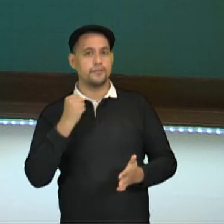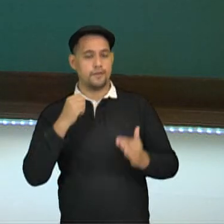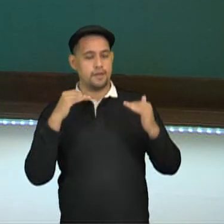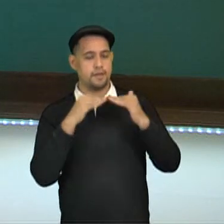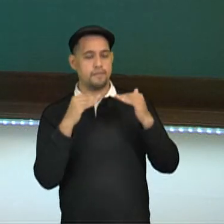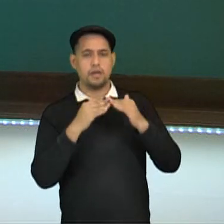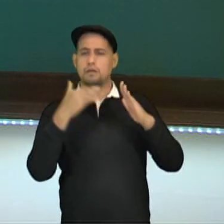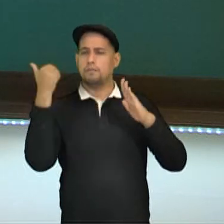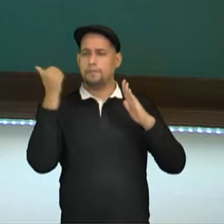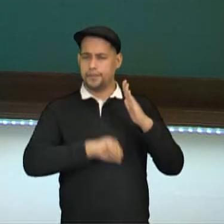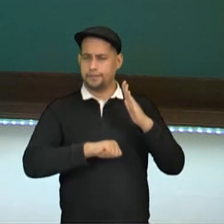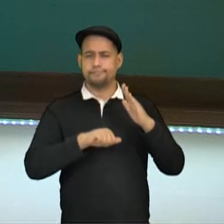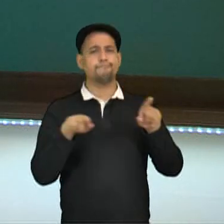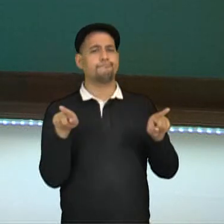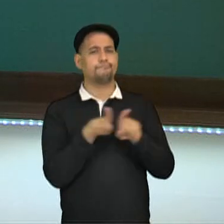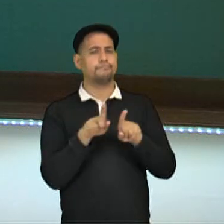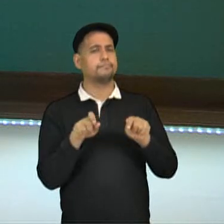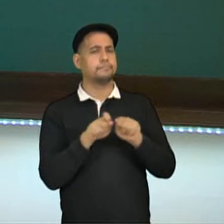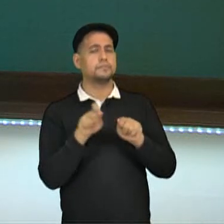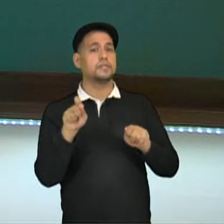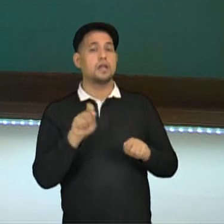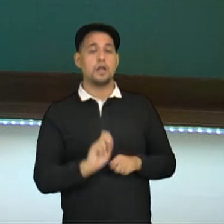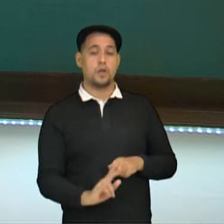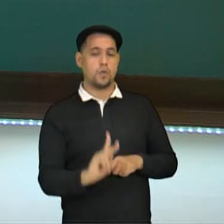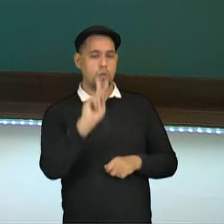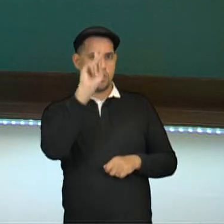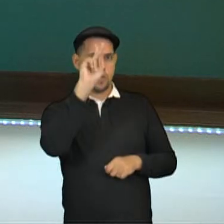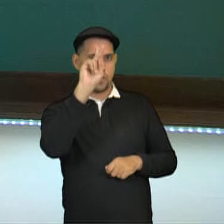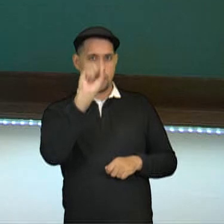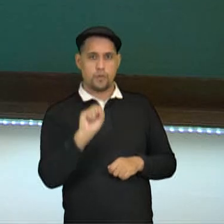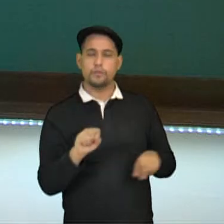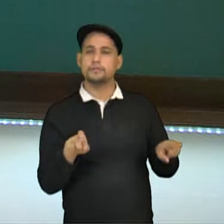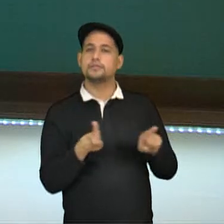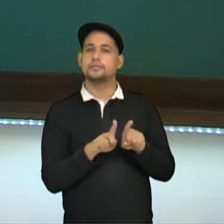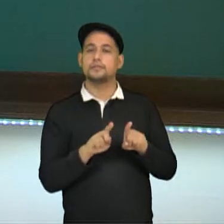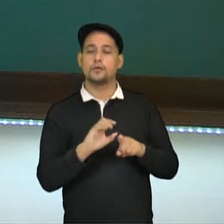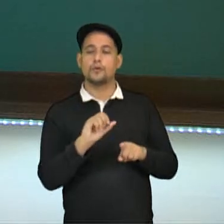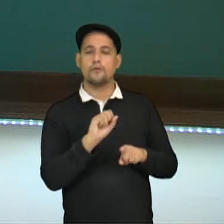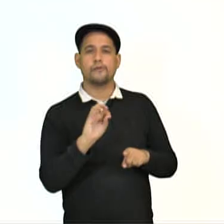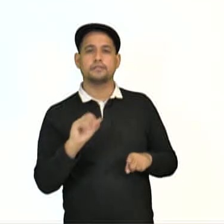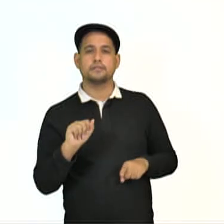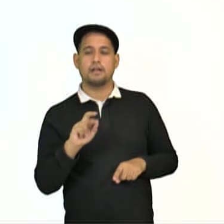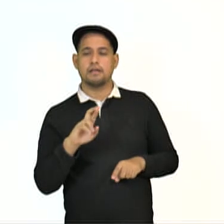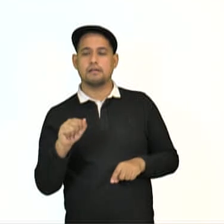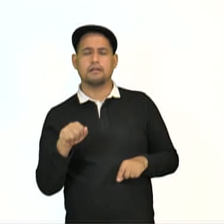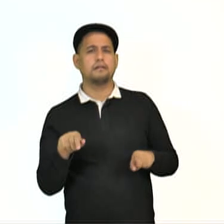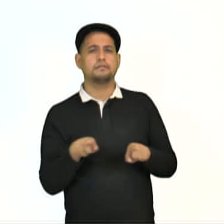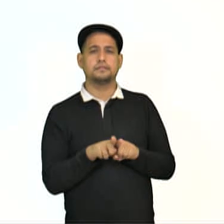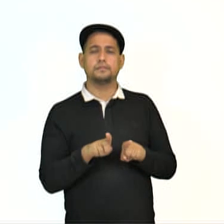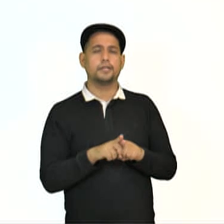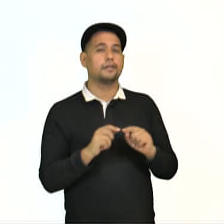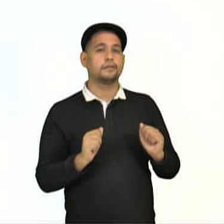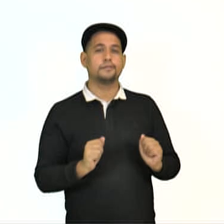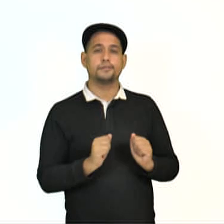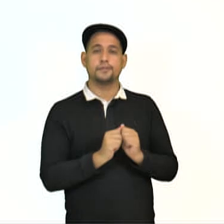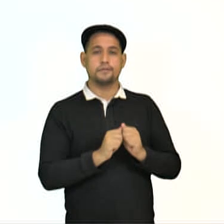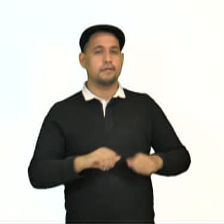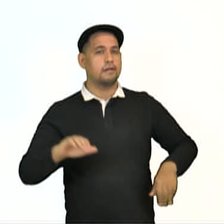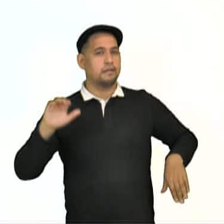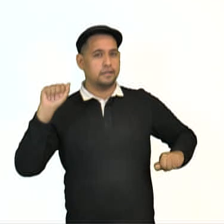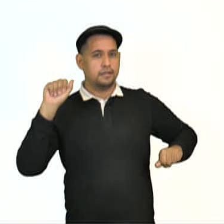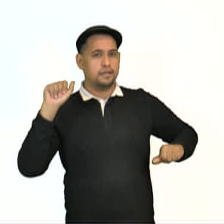empate e derrota. A mesma coisa eu vou fazer com a Coreia, a mesma coisa com a Costa Rica e com a